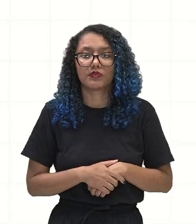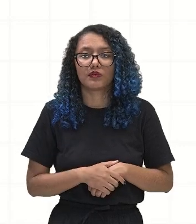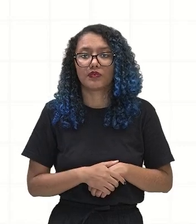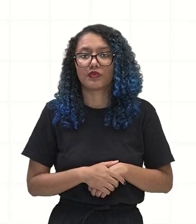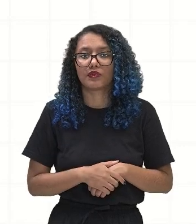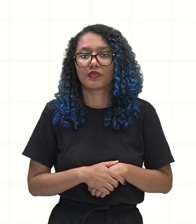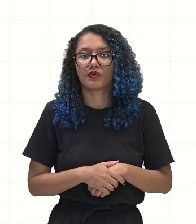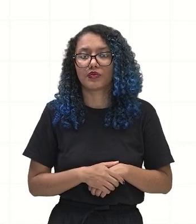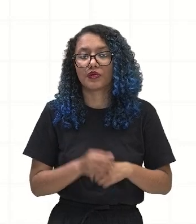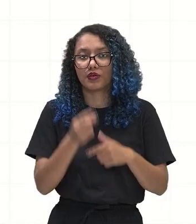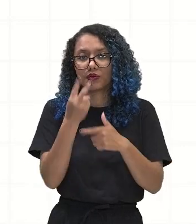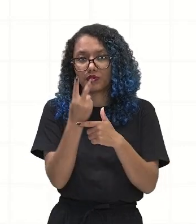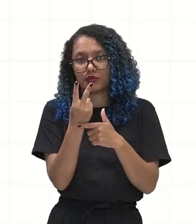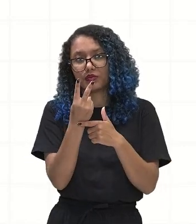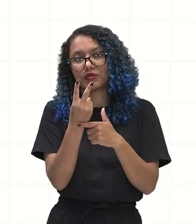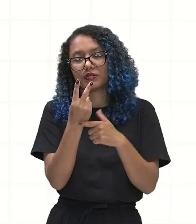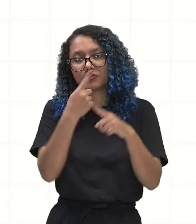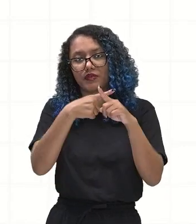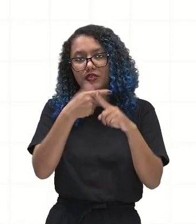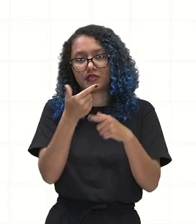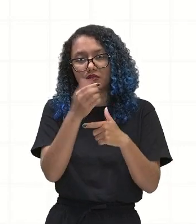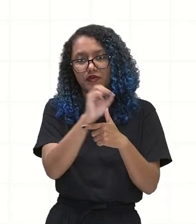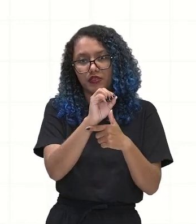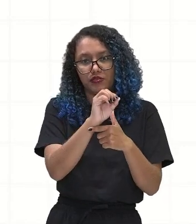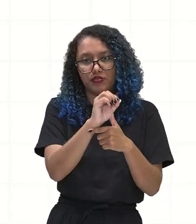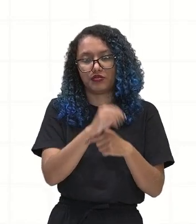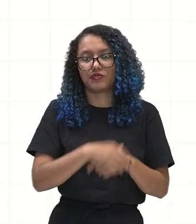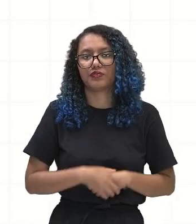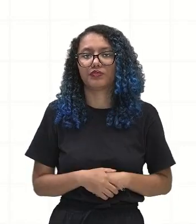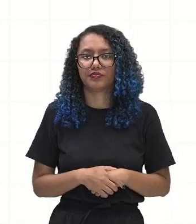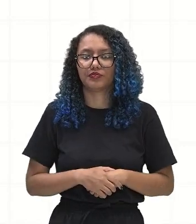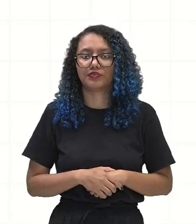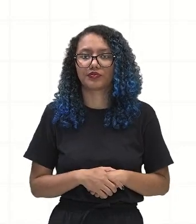vezes 20.